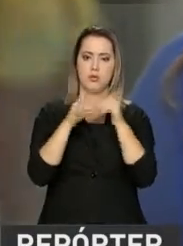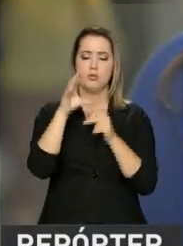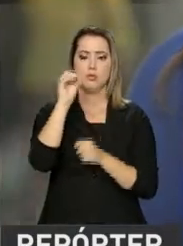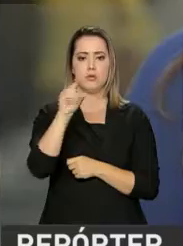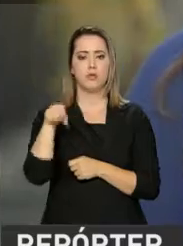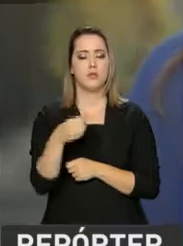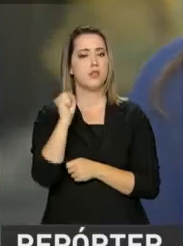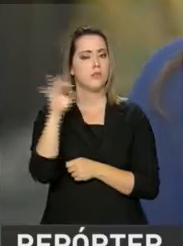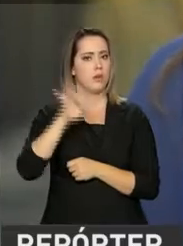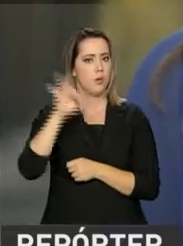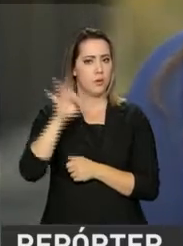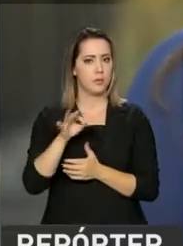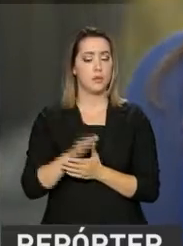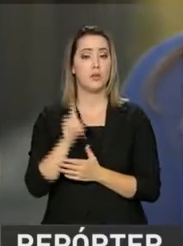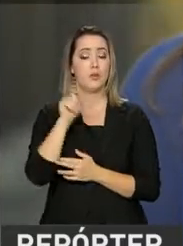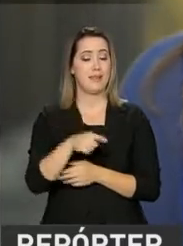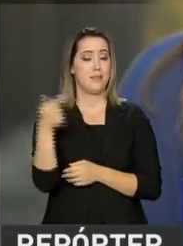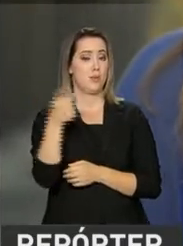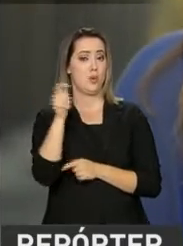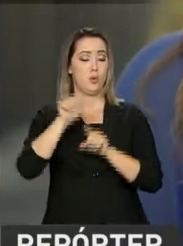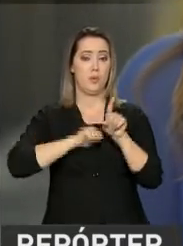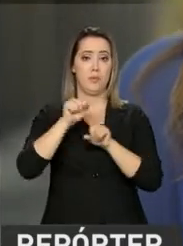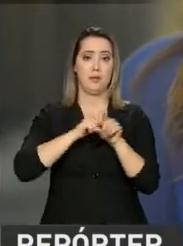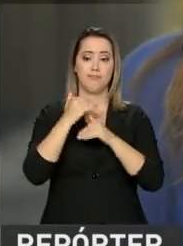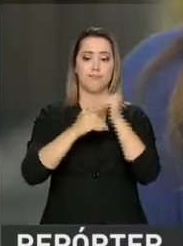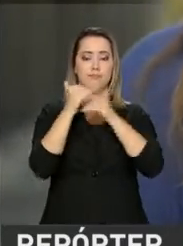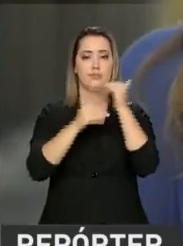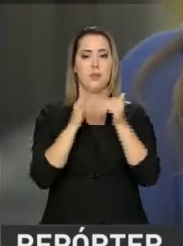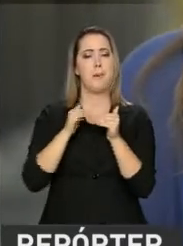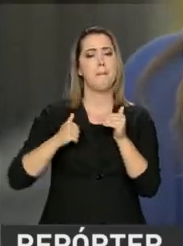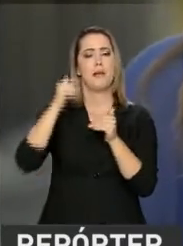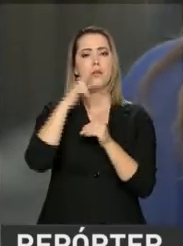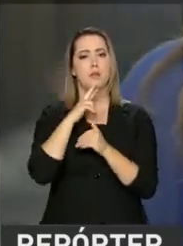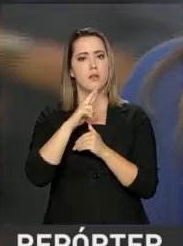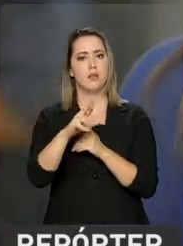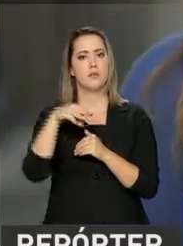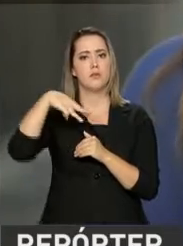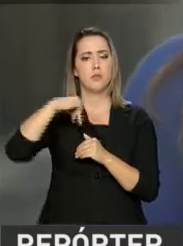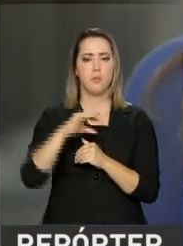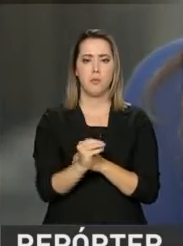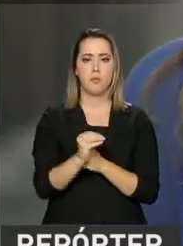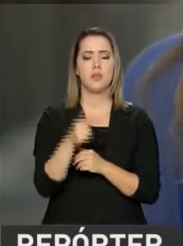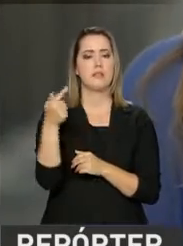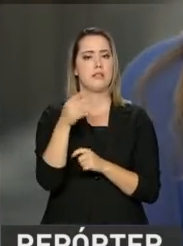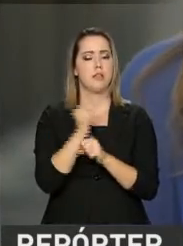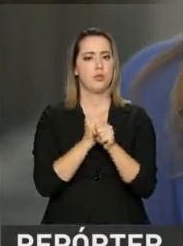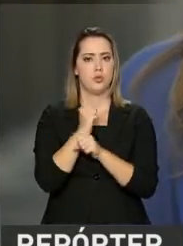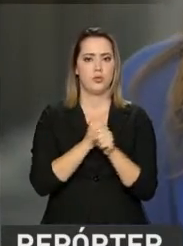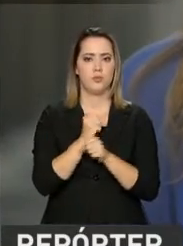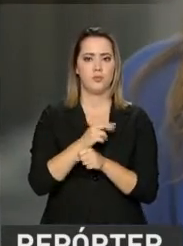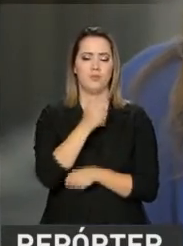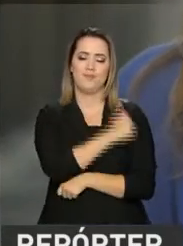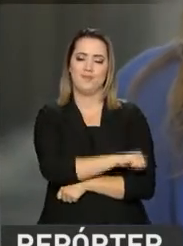0,8 com sendo o segundo mês seguido de alta e o maior resultado para maio em sete anos do rio de